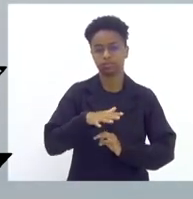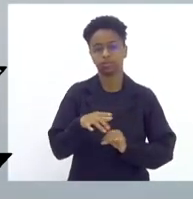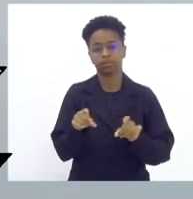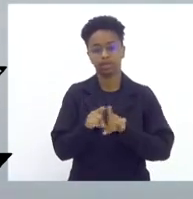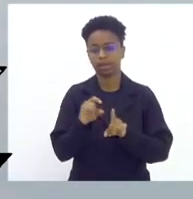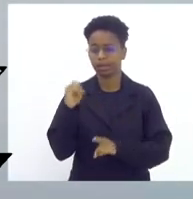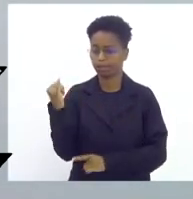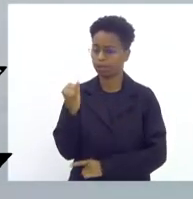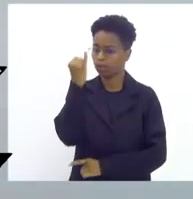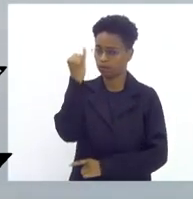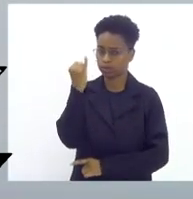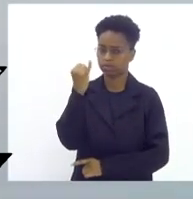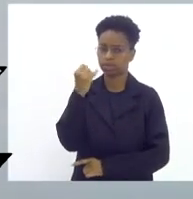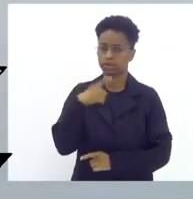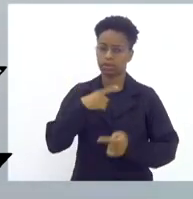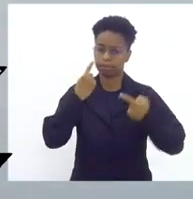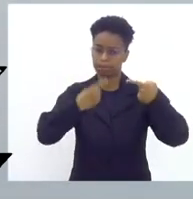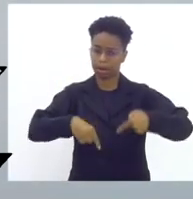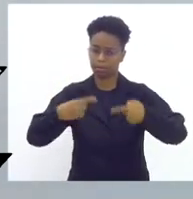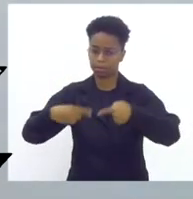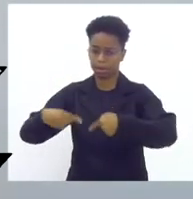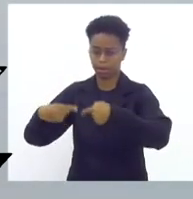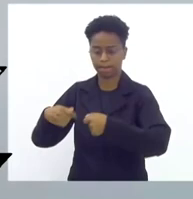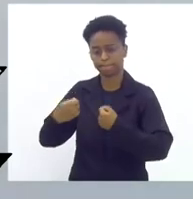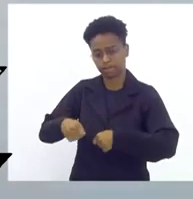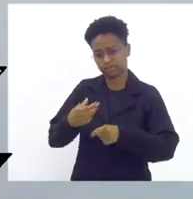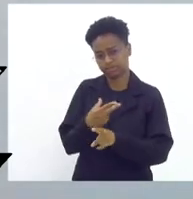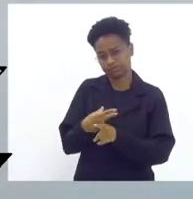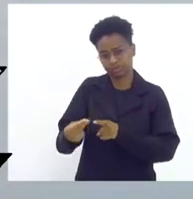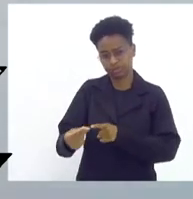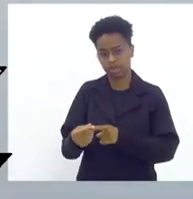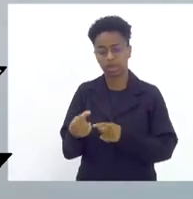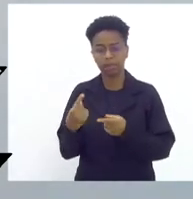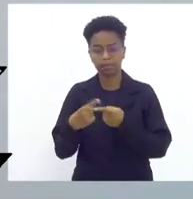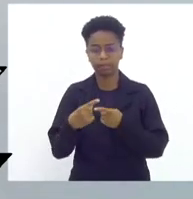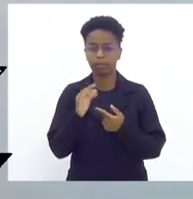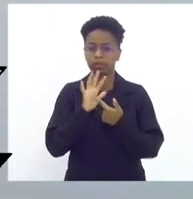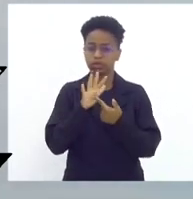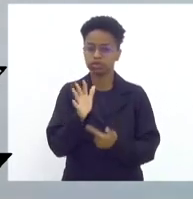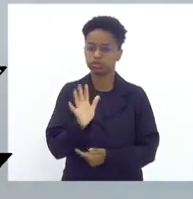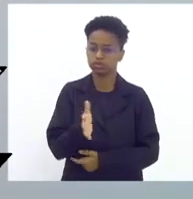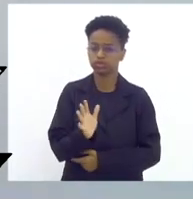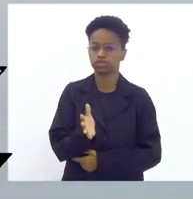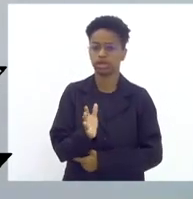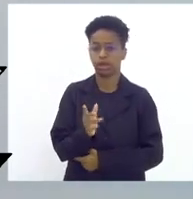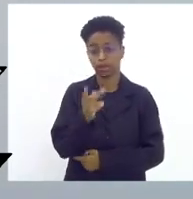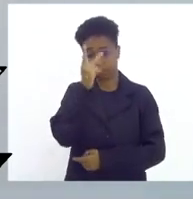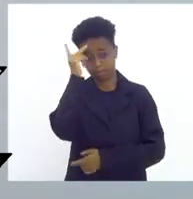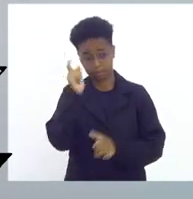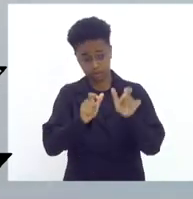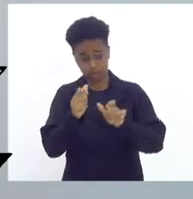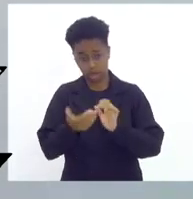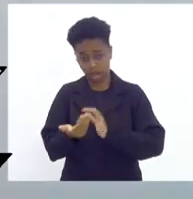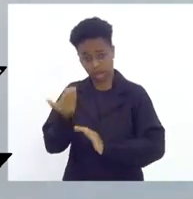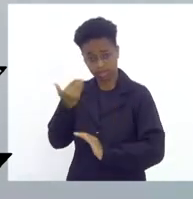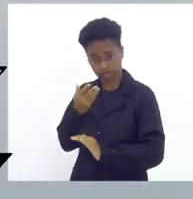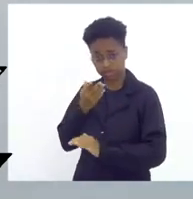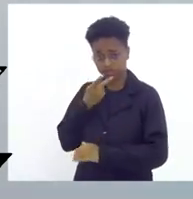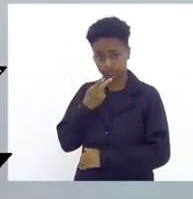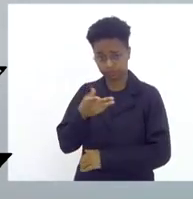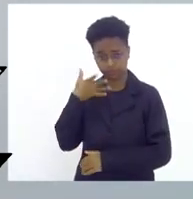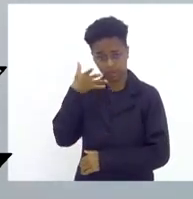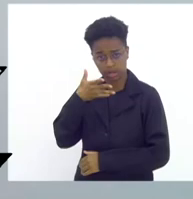importância que tem muitos desafios ainda serem vencidos Como foram trazidos aqui pelas pessoas que me antecederam na